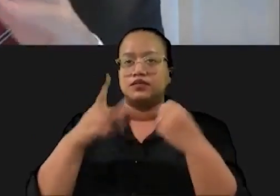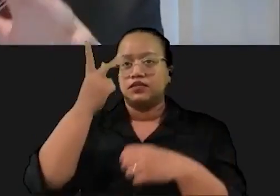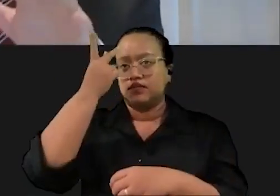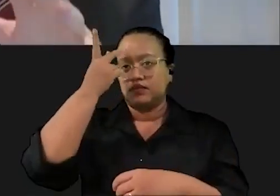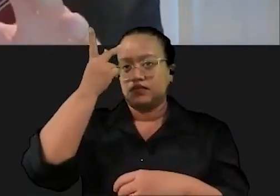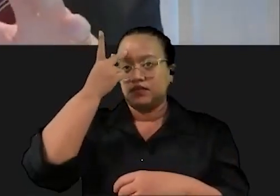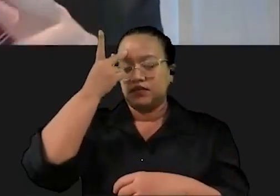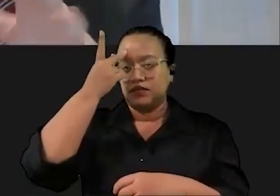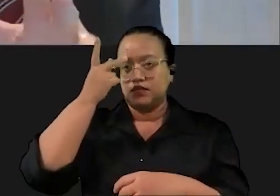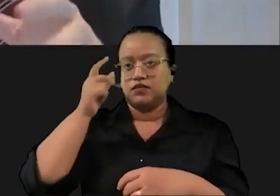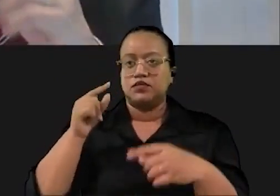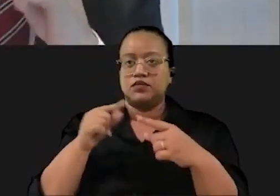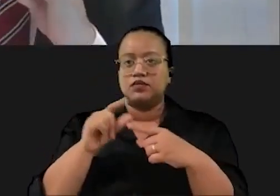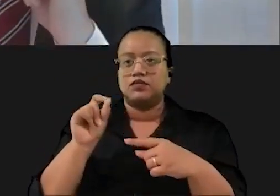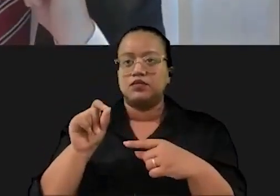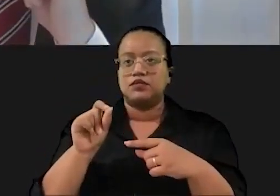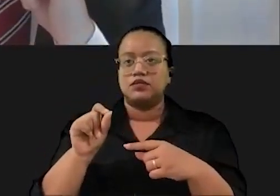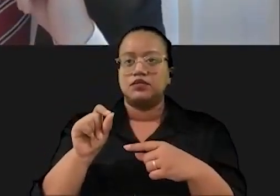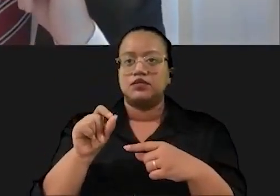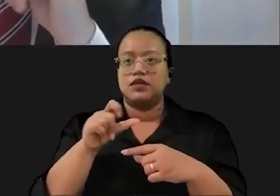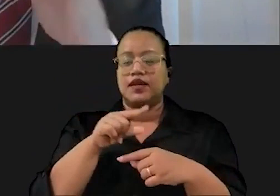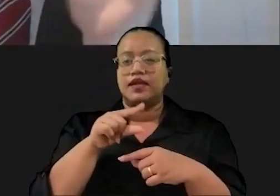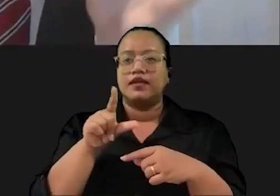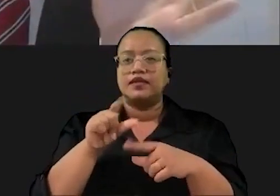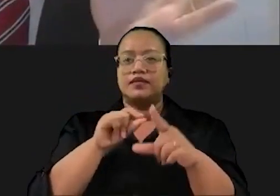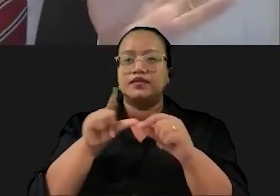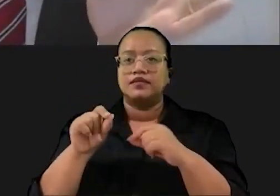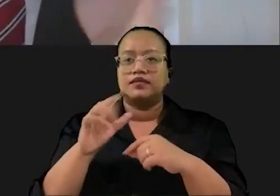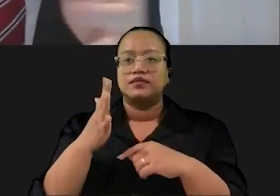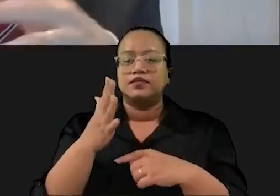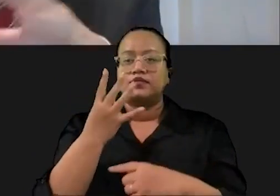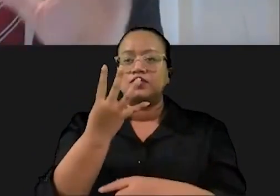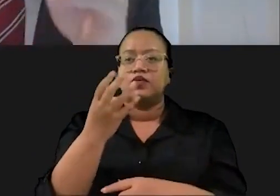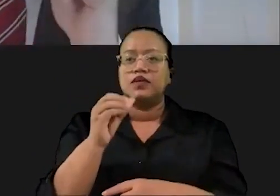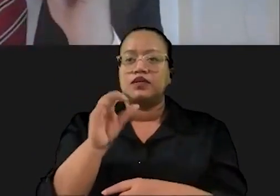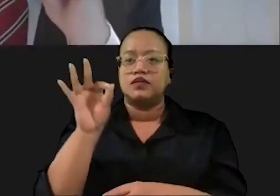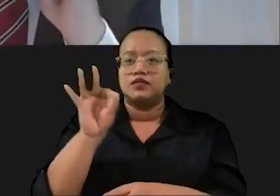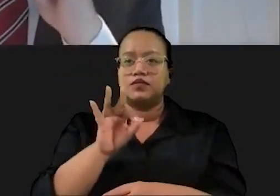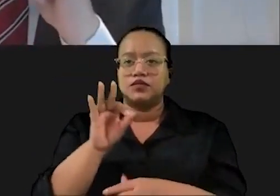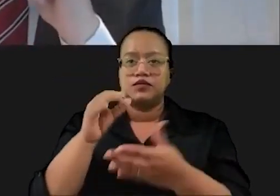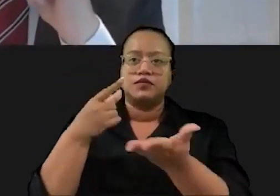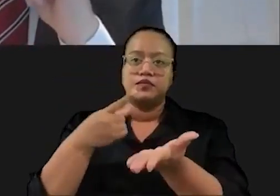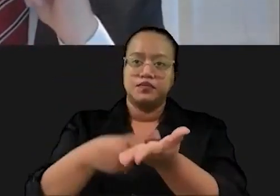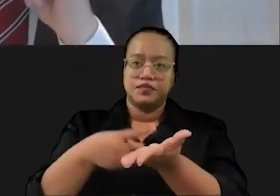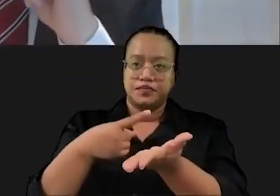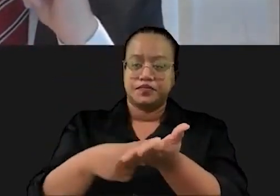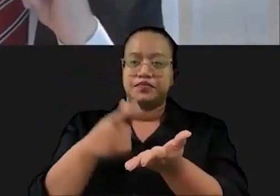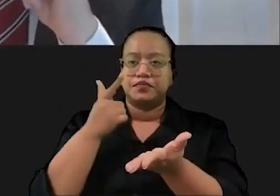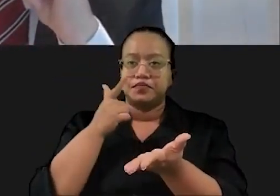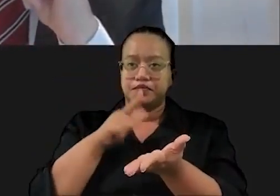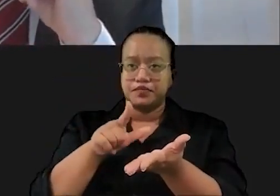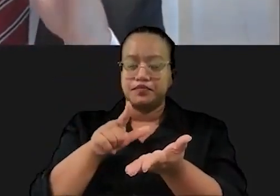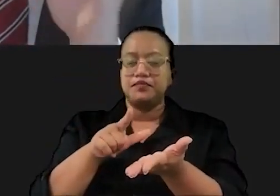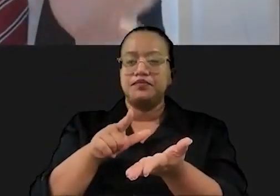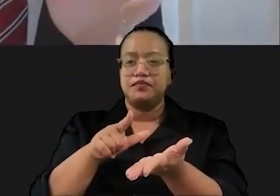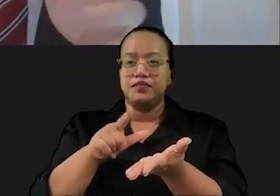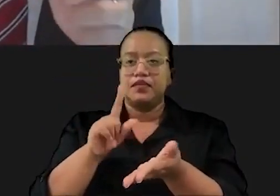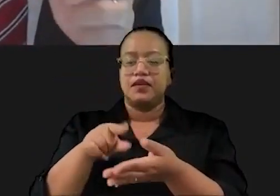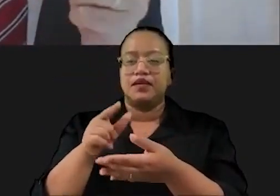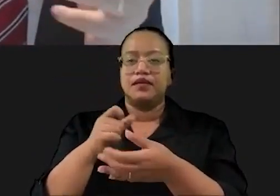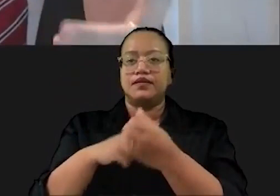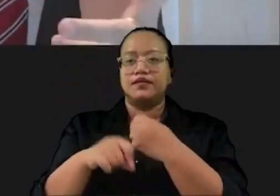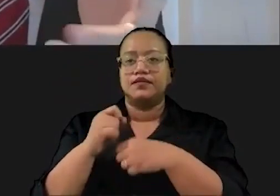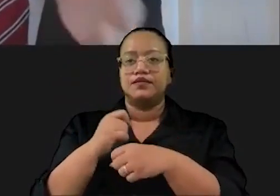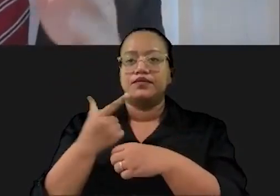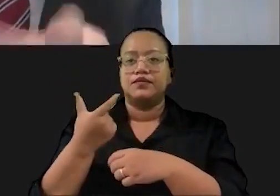gravitando em 40% de acordo, está sendo mantido de 2018 até hoje. Dos processos